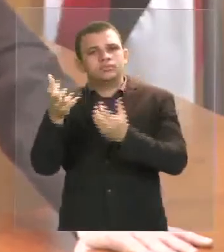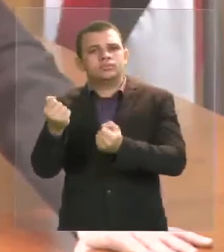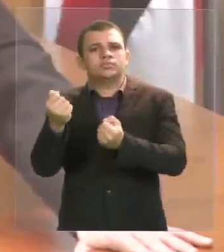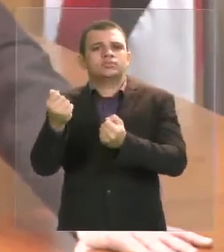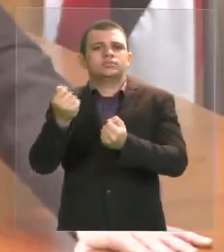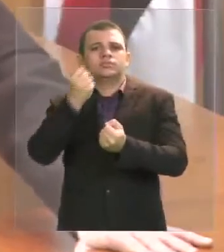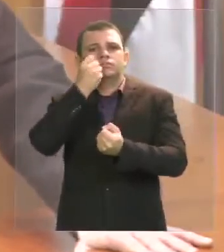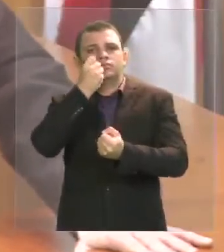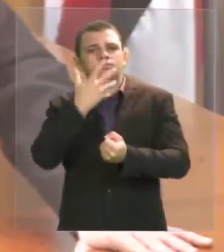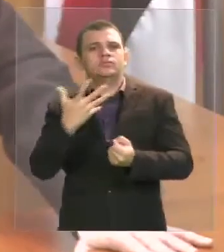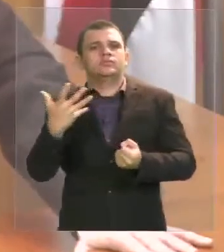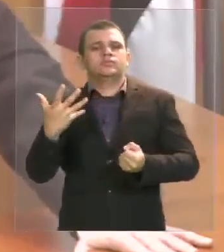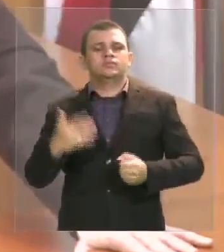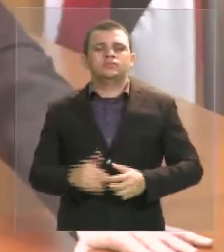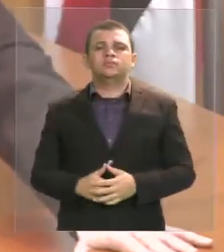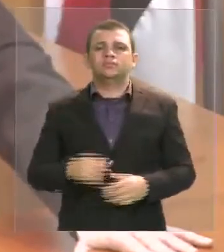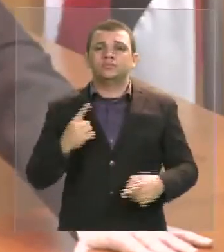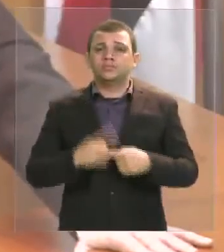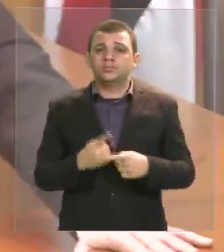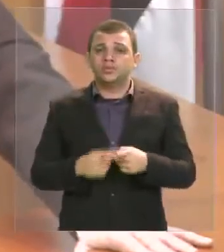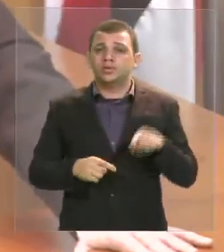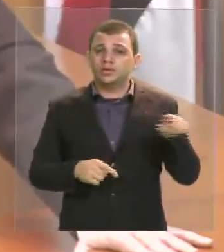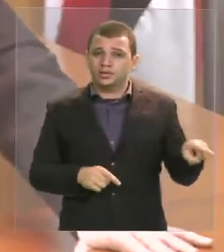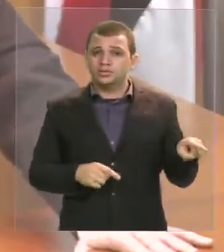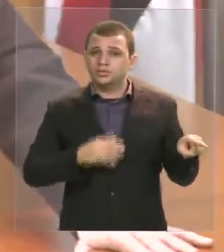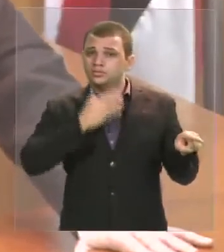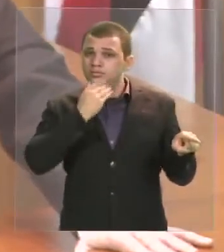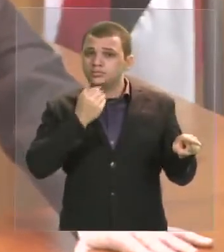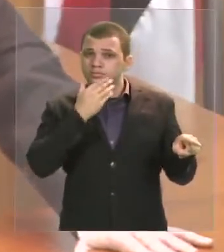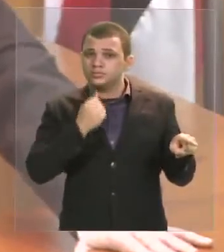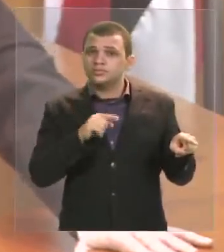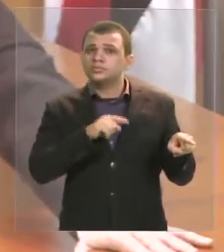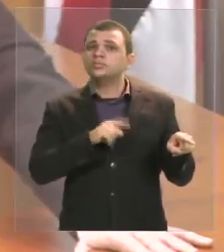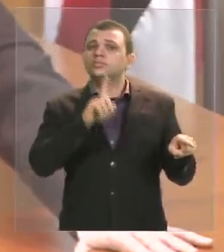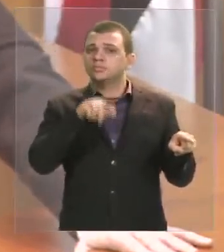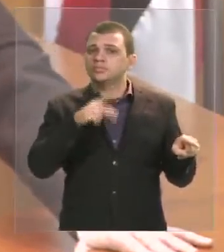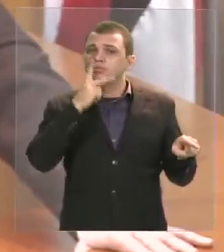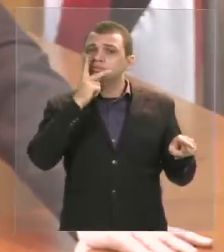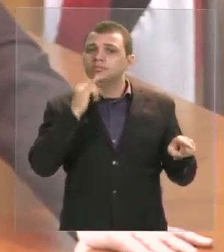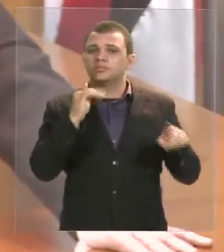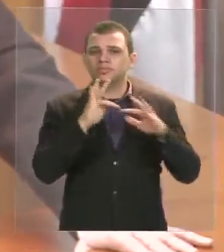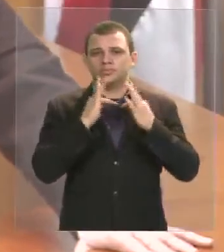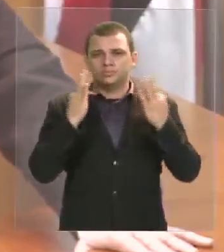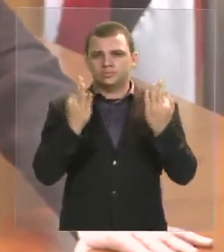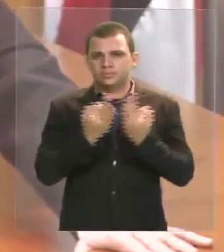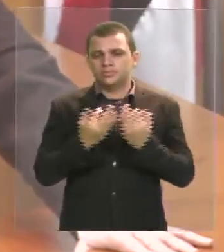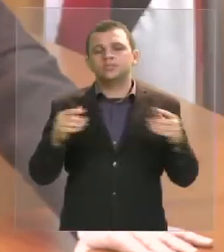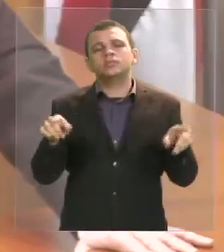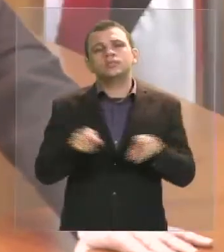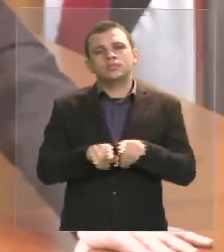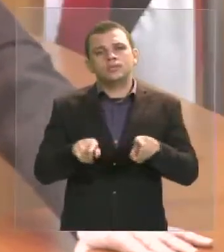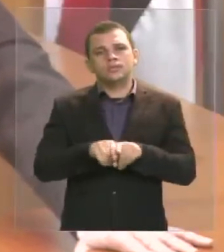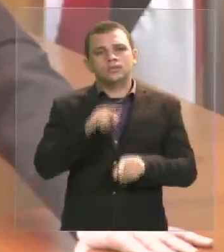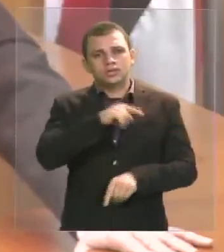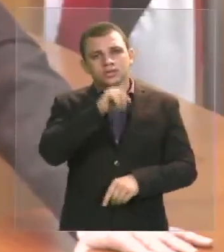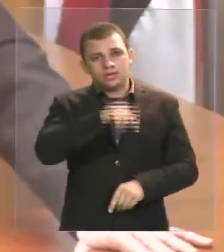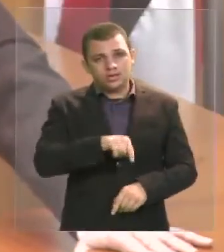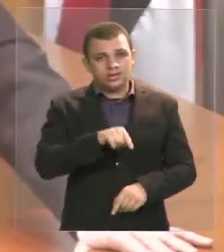céu, porque ele, como pai de família e como